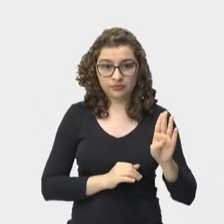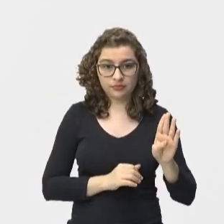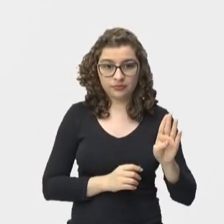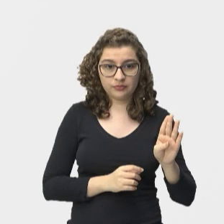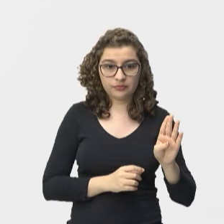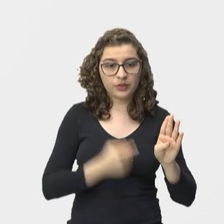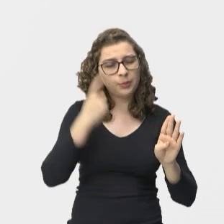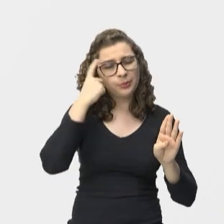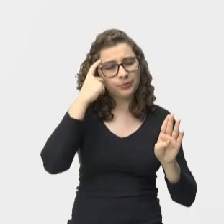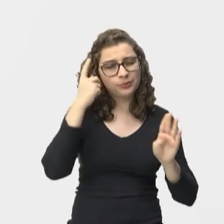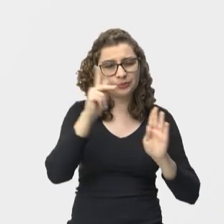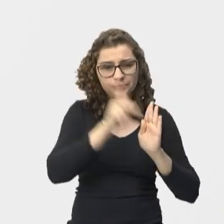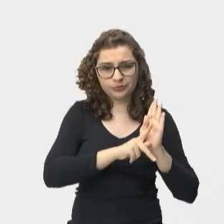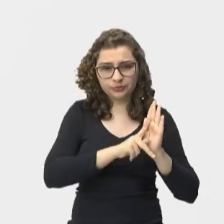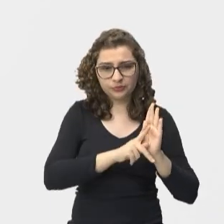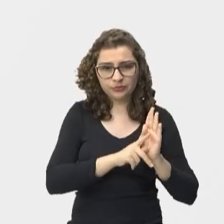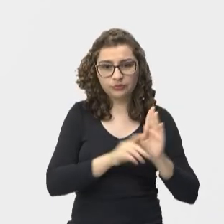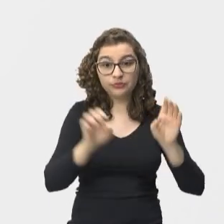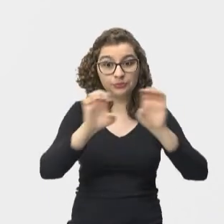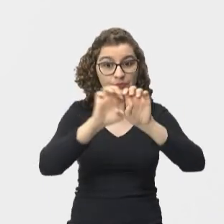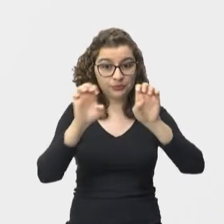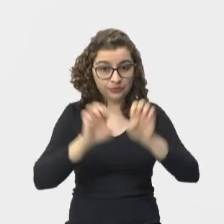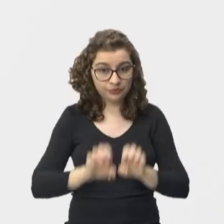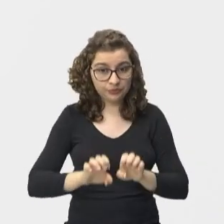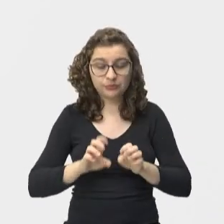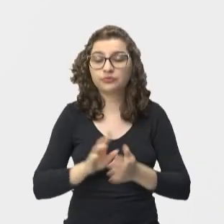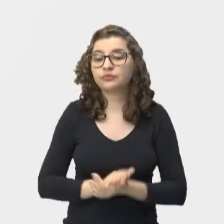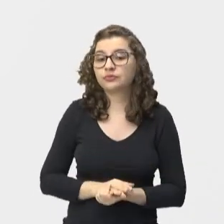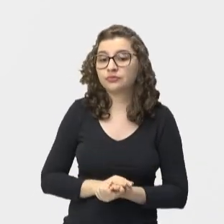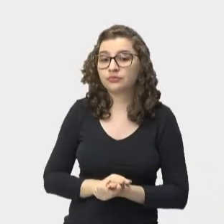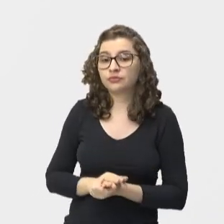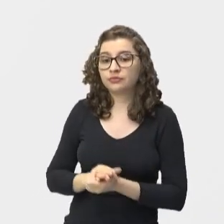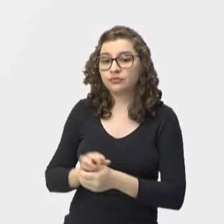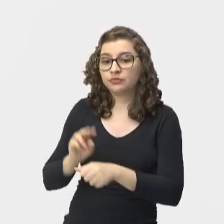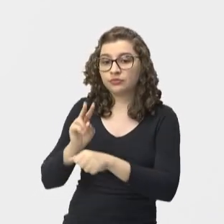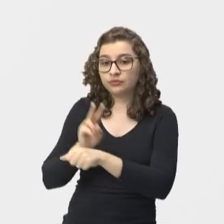B, planejamento, estruturação,